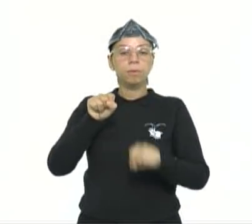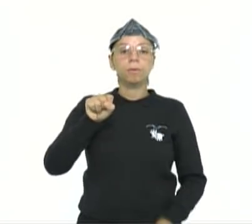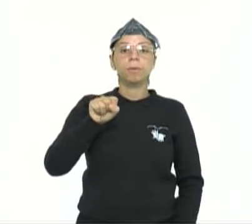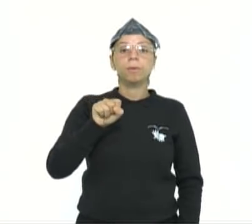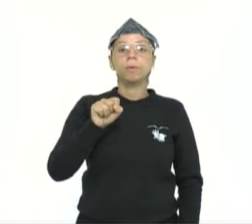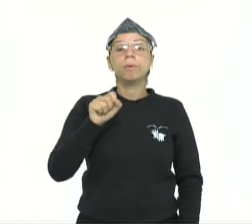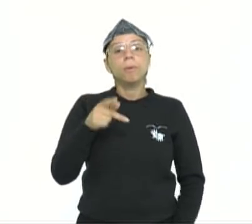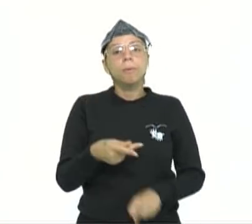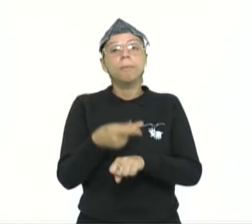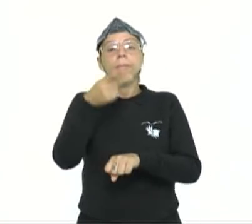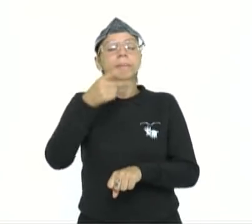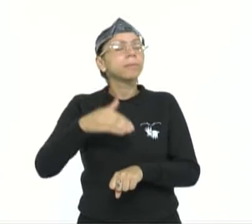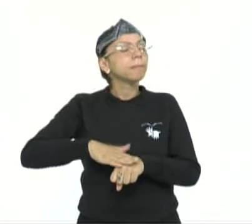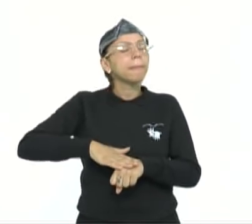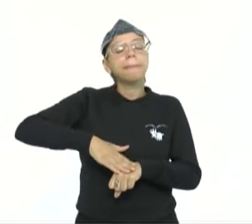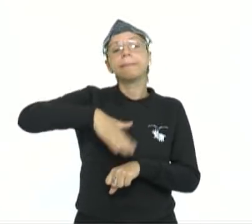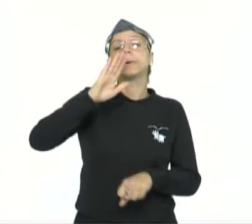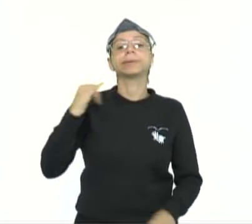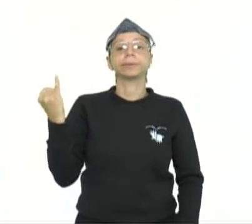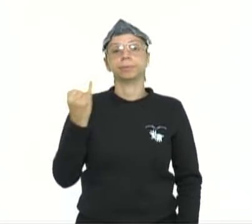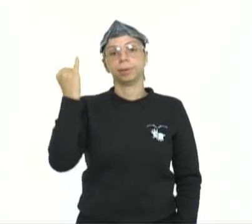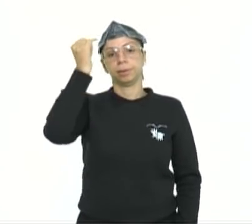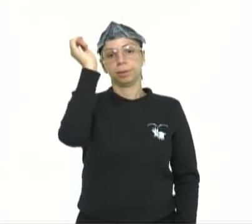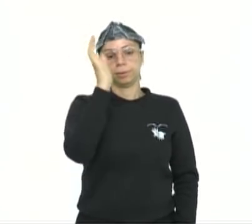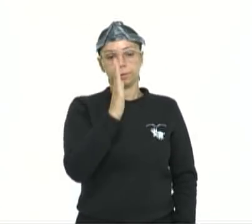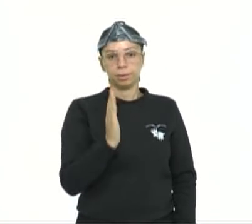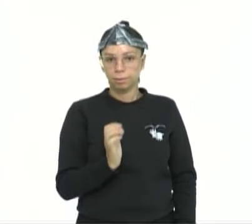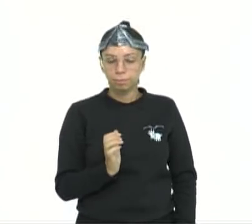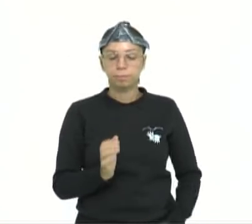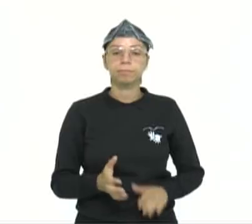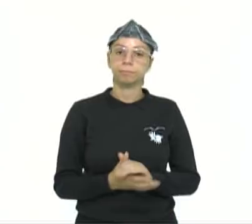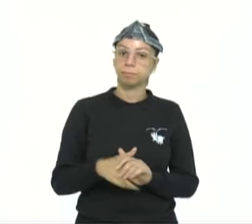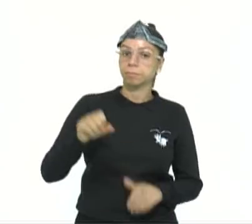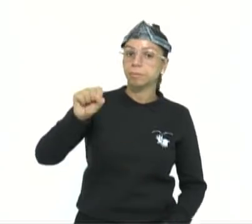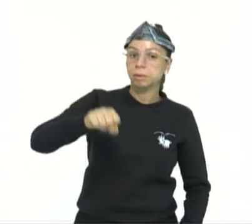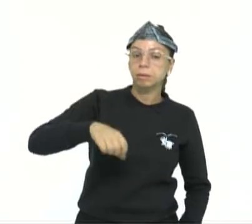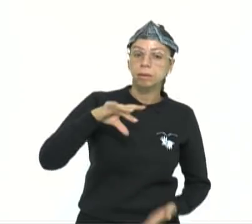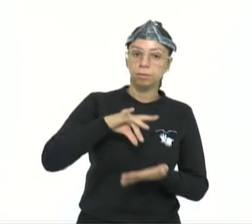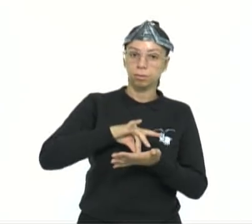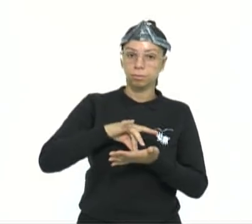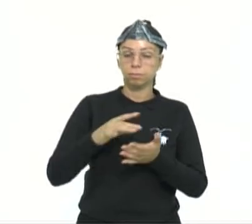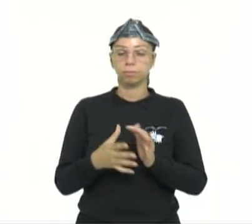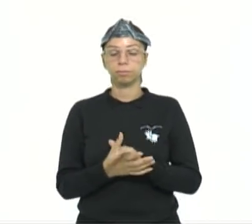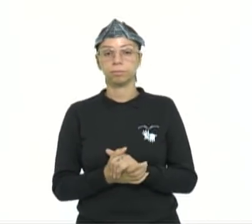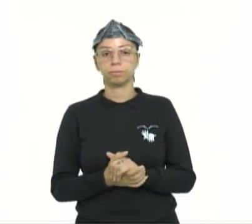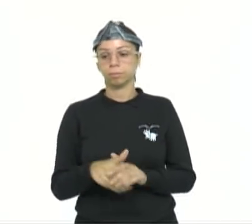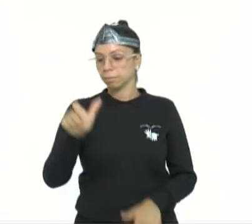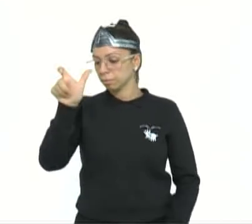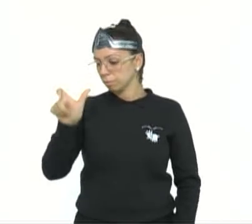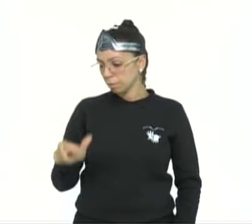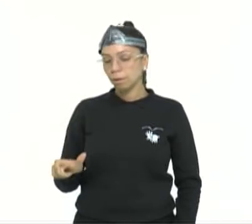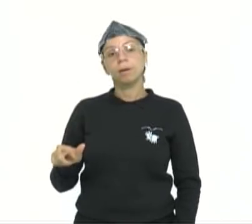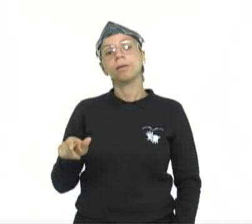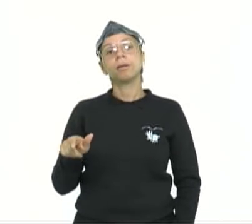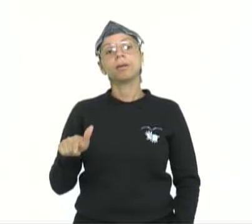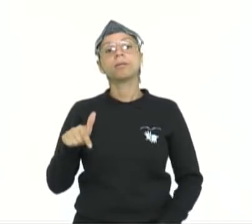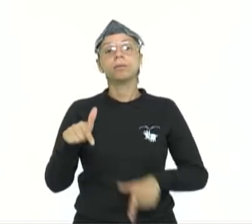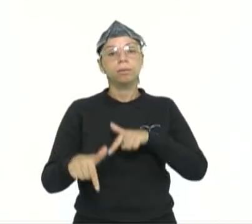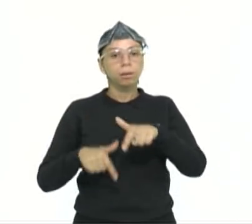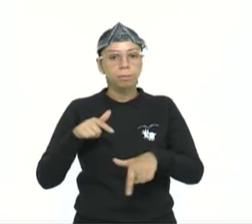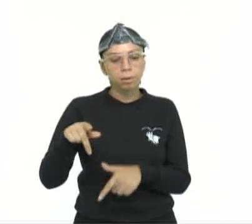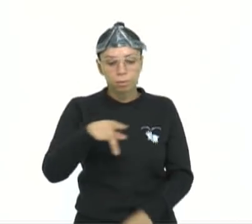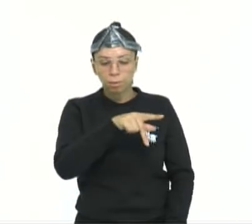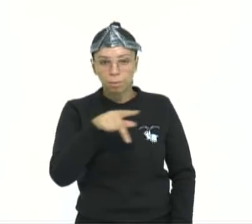Brasil? Verdadeiro, ganhou sim. Lembram dos prêmios? 3. André Kellyman trabalhou como professor na Gibiteca de